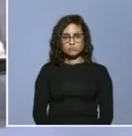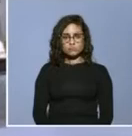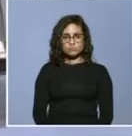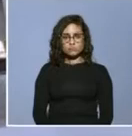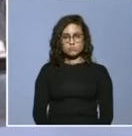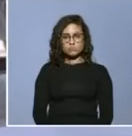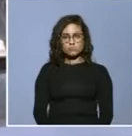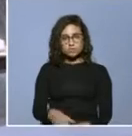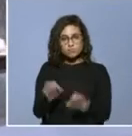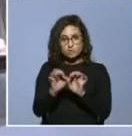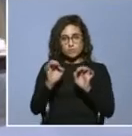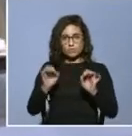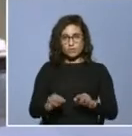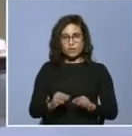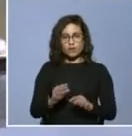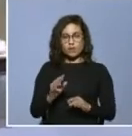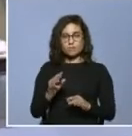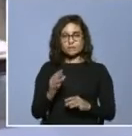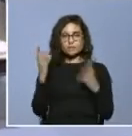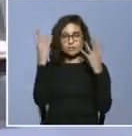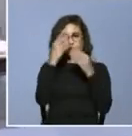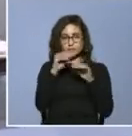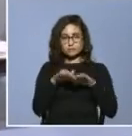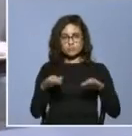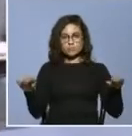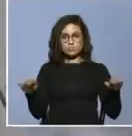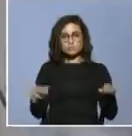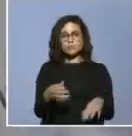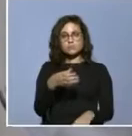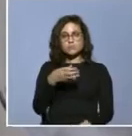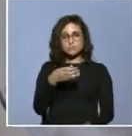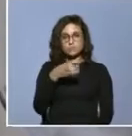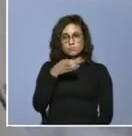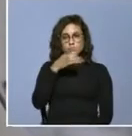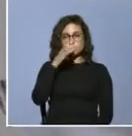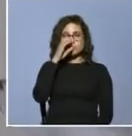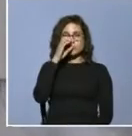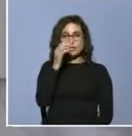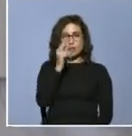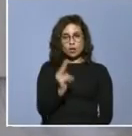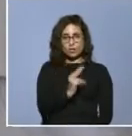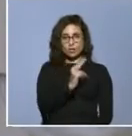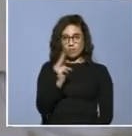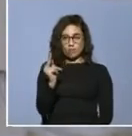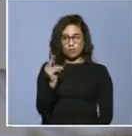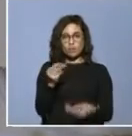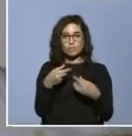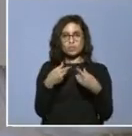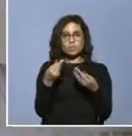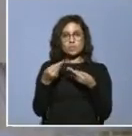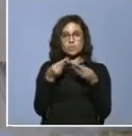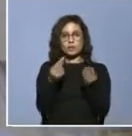De igual modo, no fim da ceia, tomou o cálice e, dando graças, abençoou-o e deu-o aos seus discípulos,